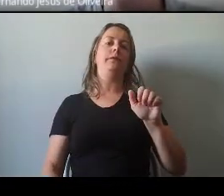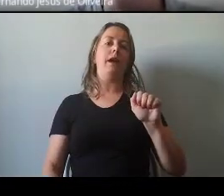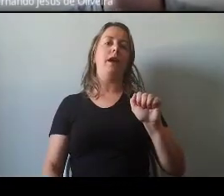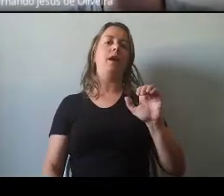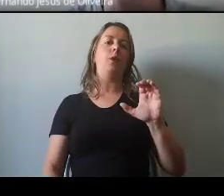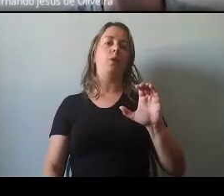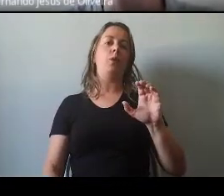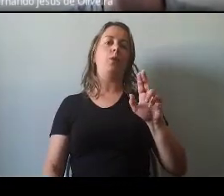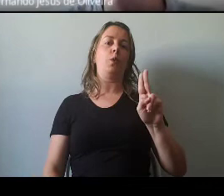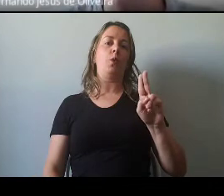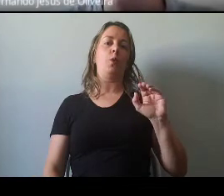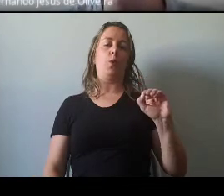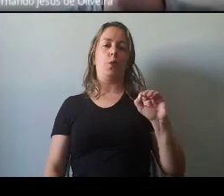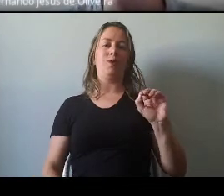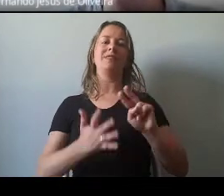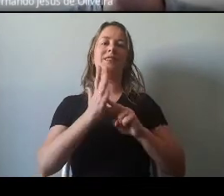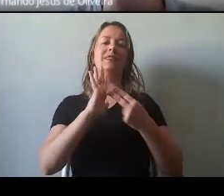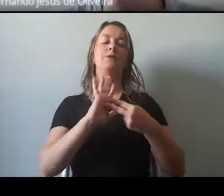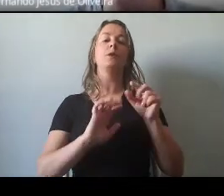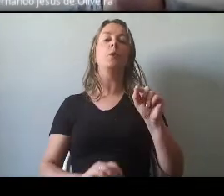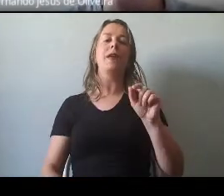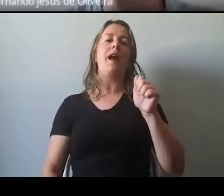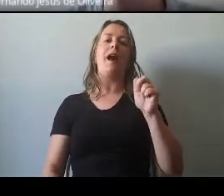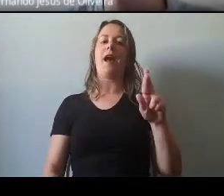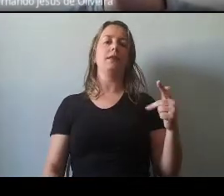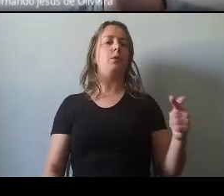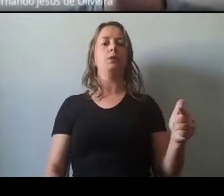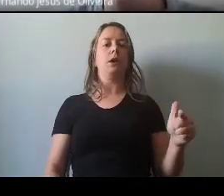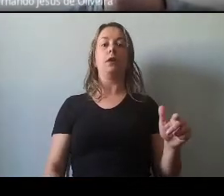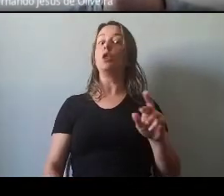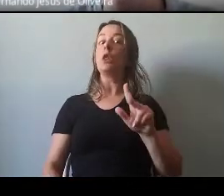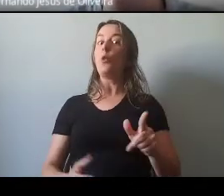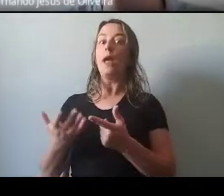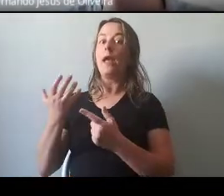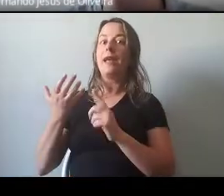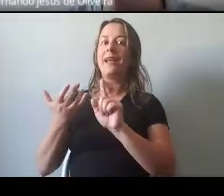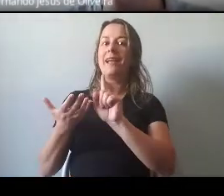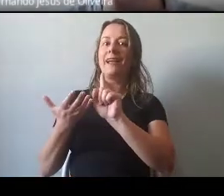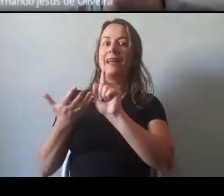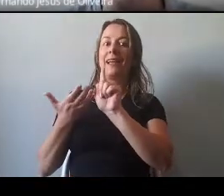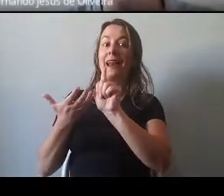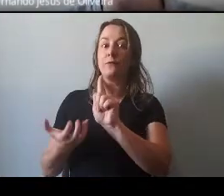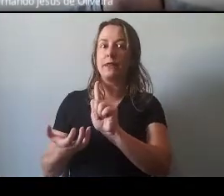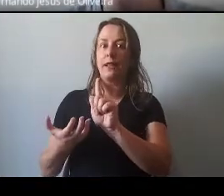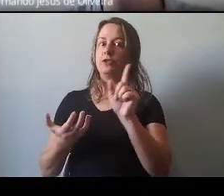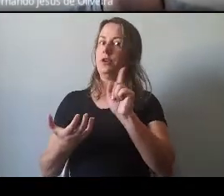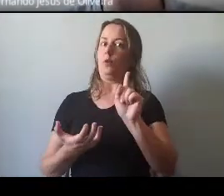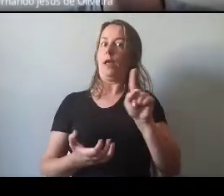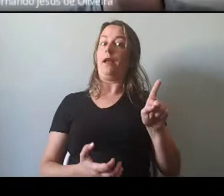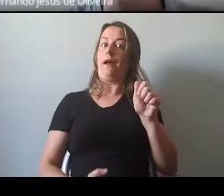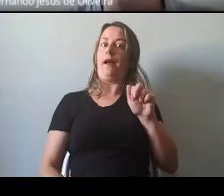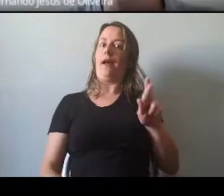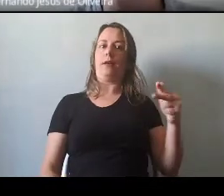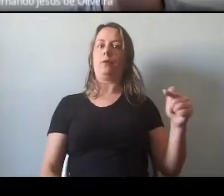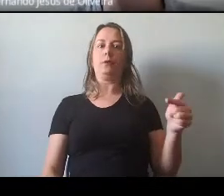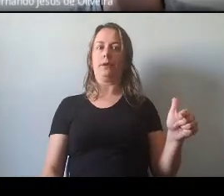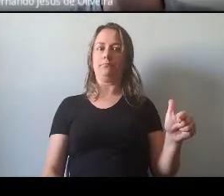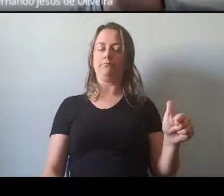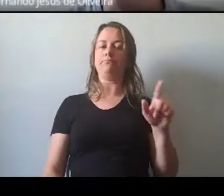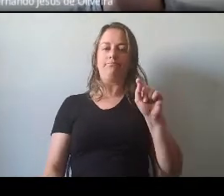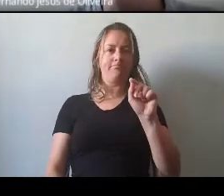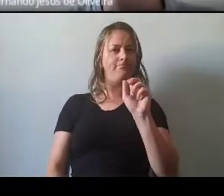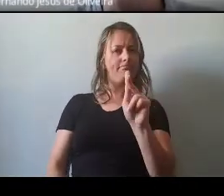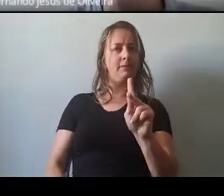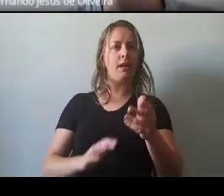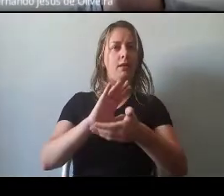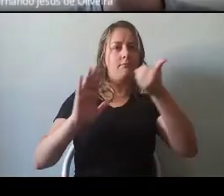dentro. Vácuo, para quem não sabe, é a ausência de ar, não é a ausência de gravidade, ok? Então, eles vão